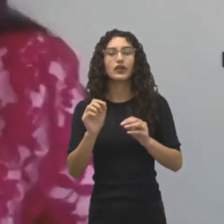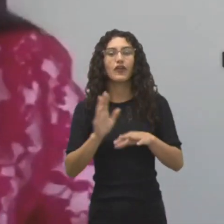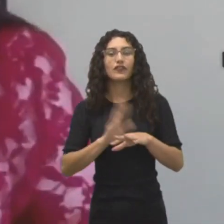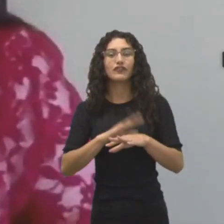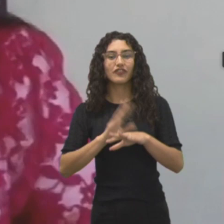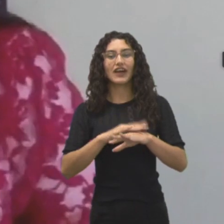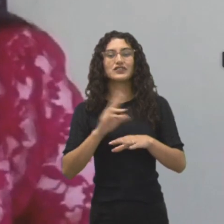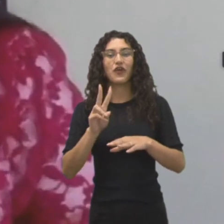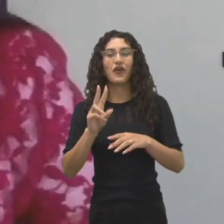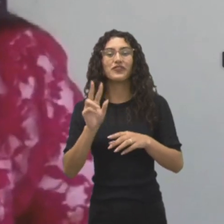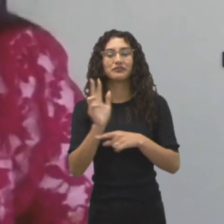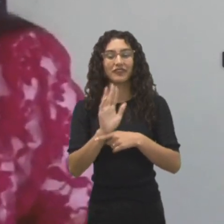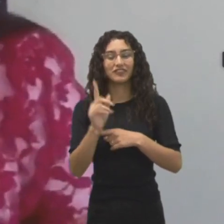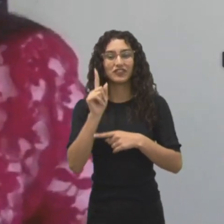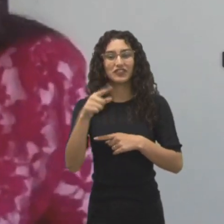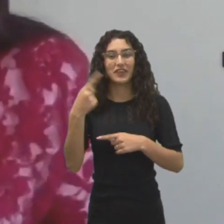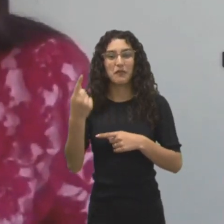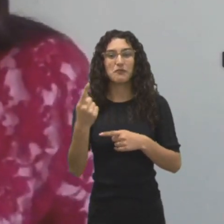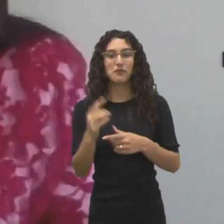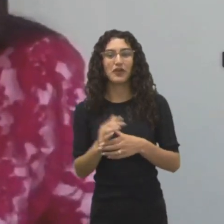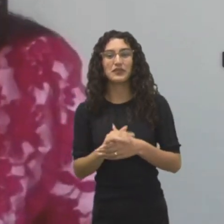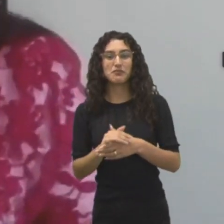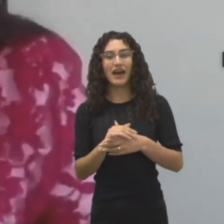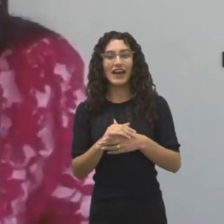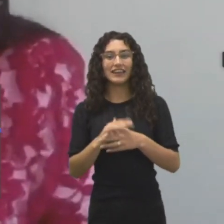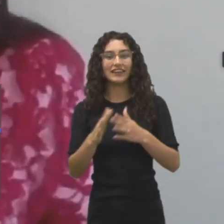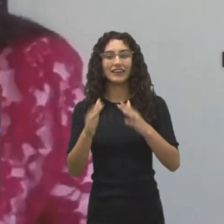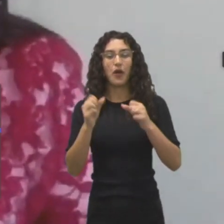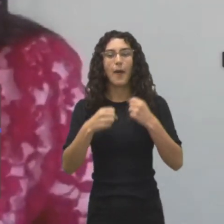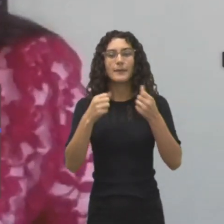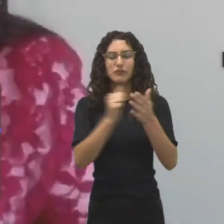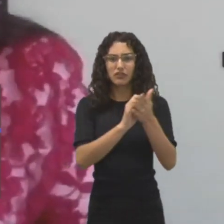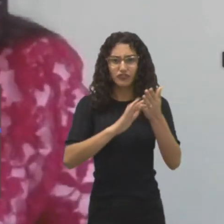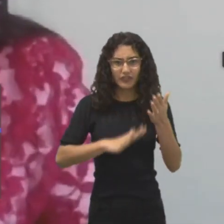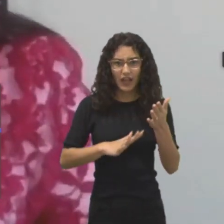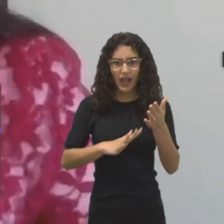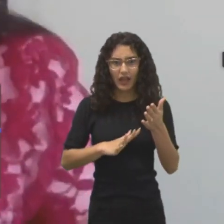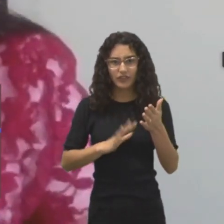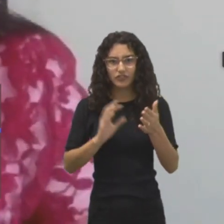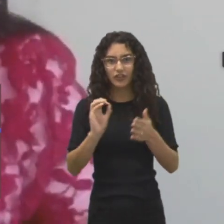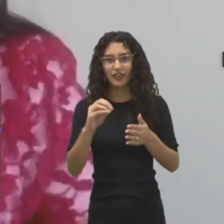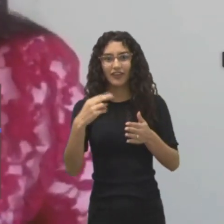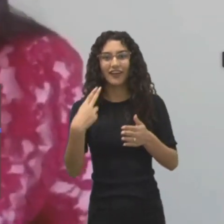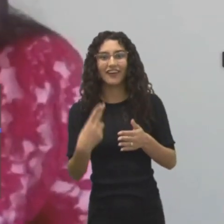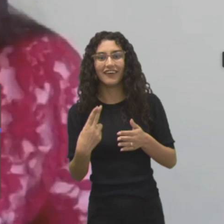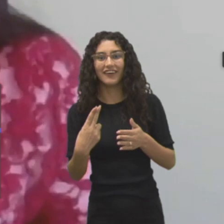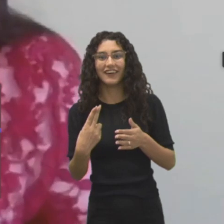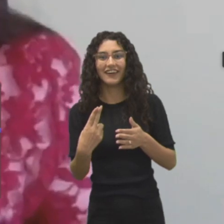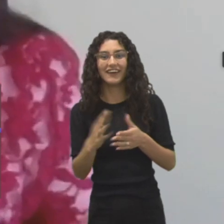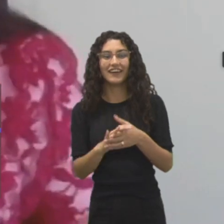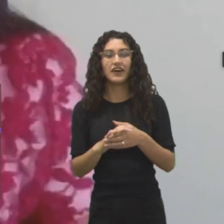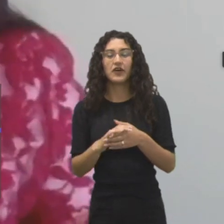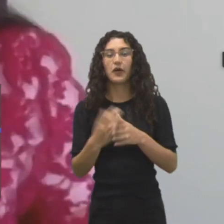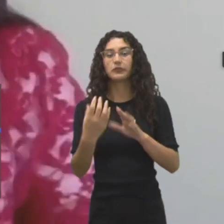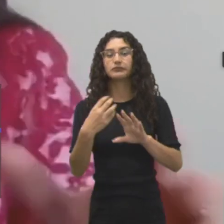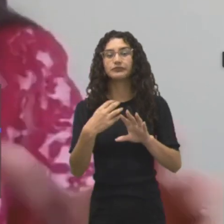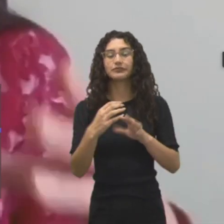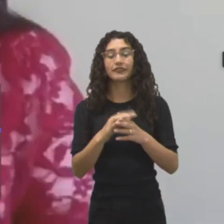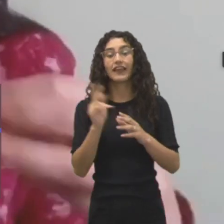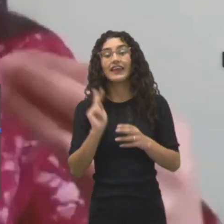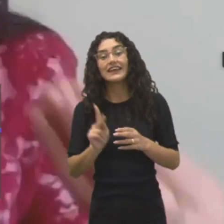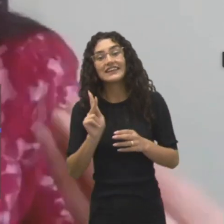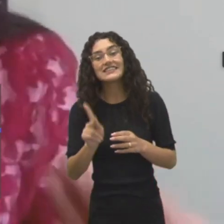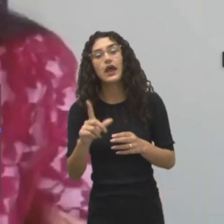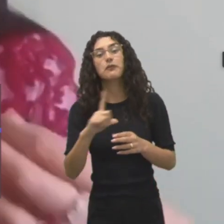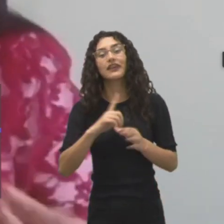vídeo depois? Né? Eu vou possibilitar uma atividade? Eu vou pedir um texto dissertativo? É sempre ter